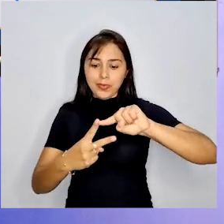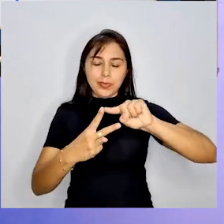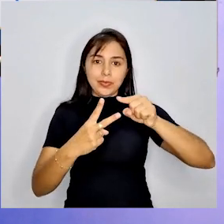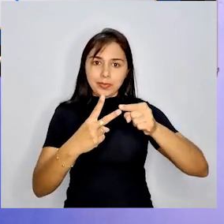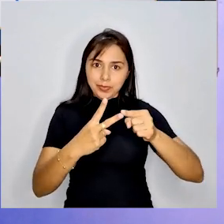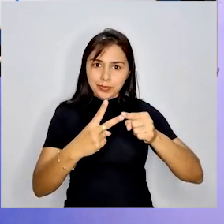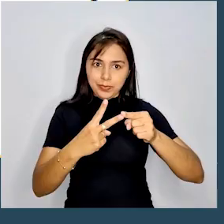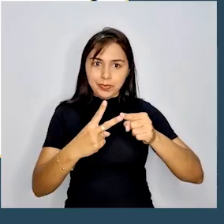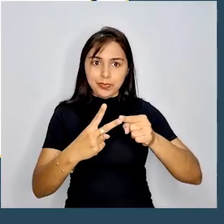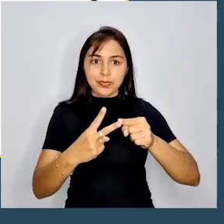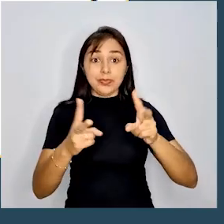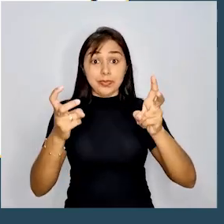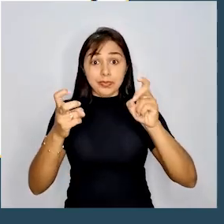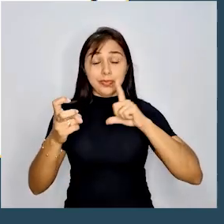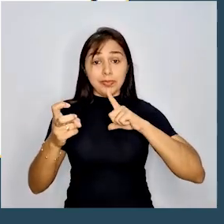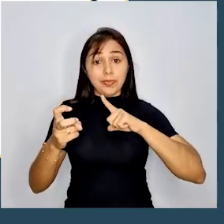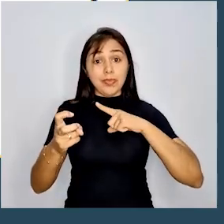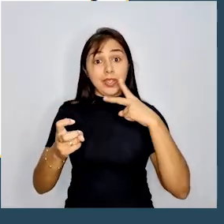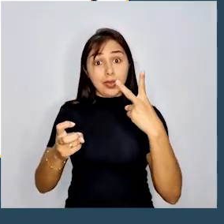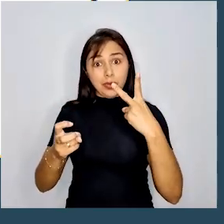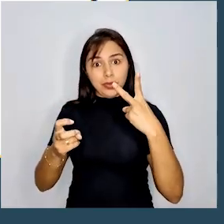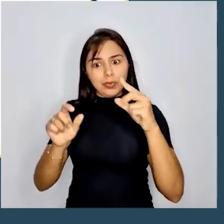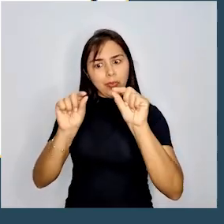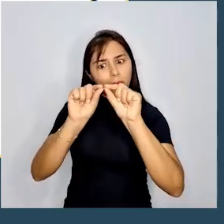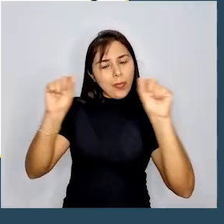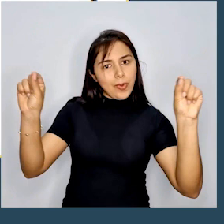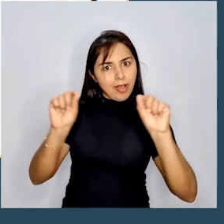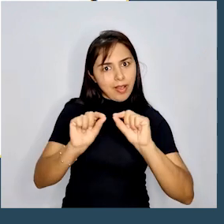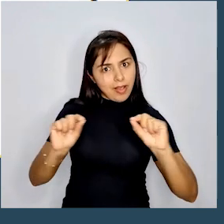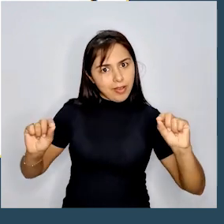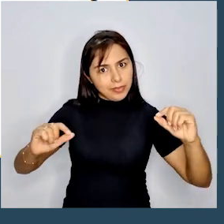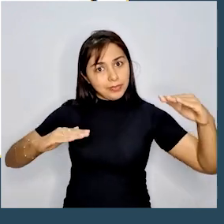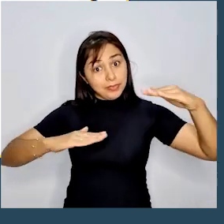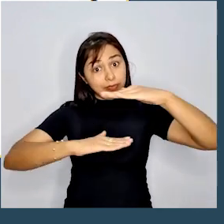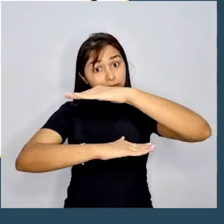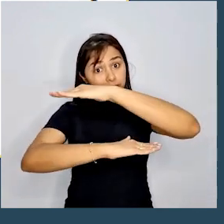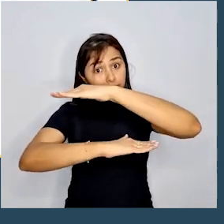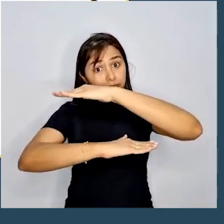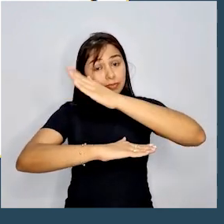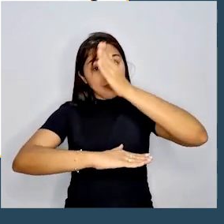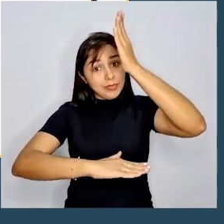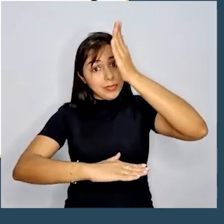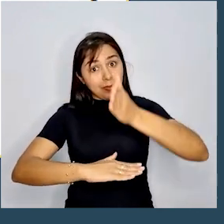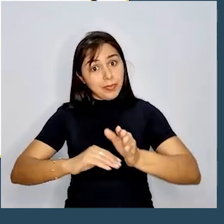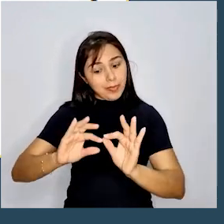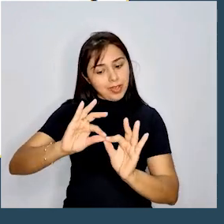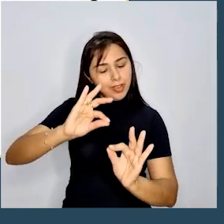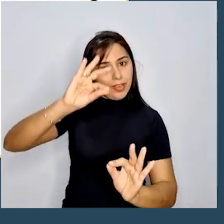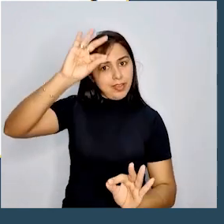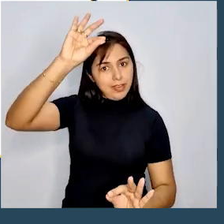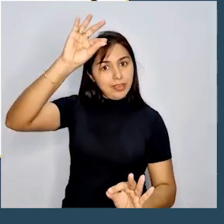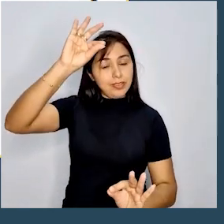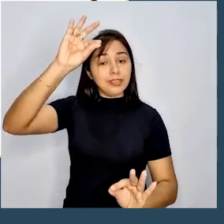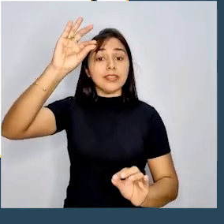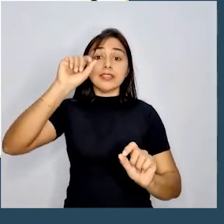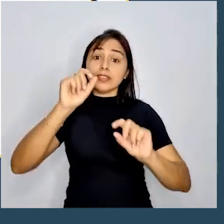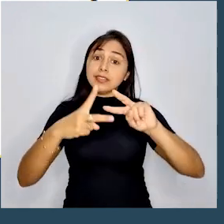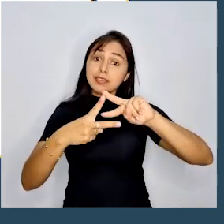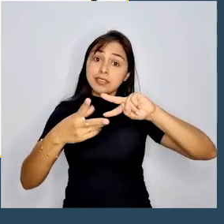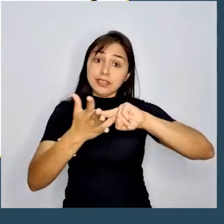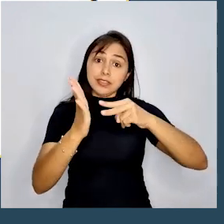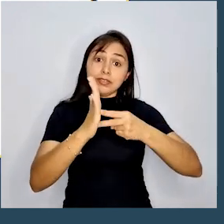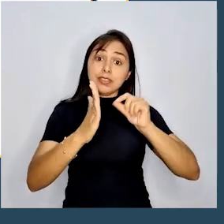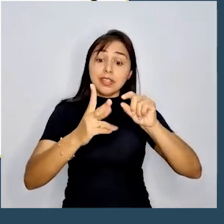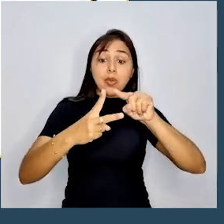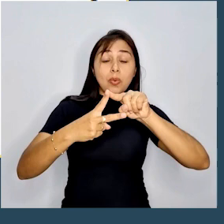só, dadas as duas retas paralelas interceptadas por uma transversal, os ângulos correspondentes são congruentes. Ou